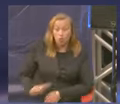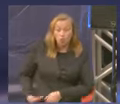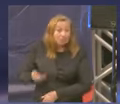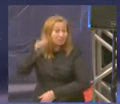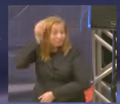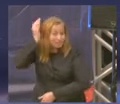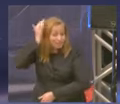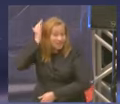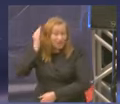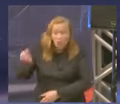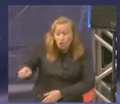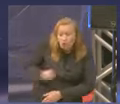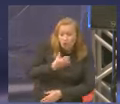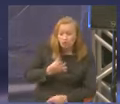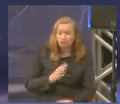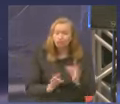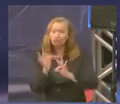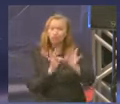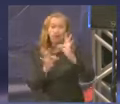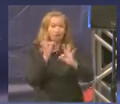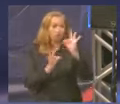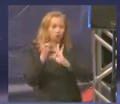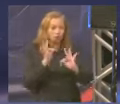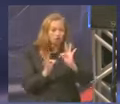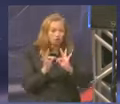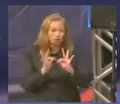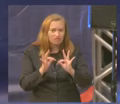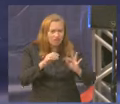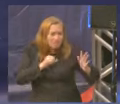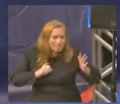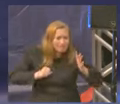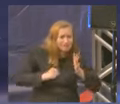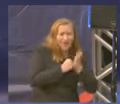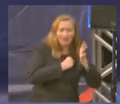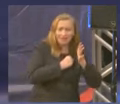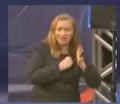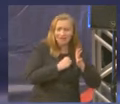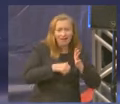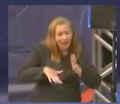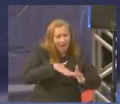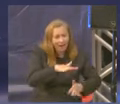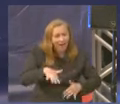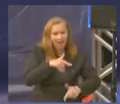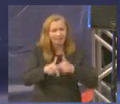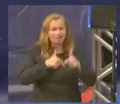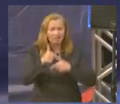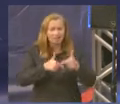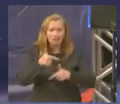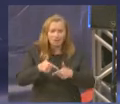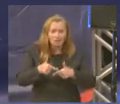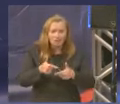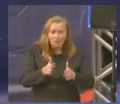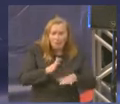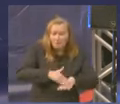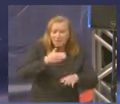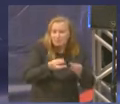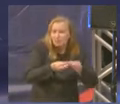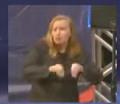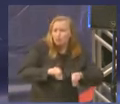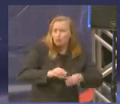será que as novas tecnologias elas vão impactar o mercado de trabalho trazendo mais